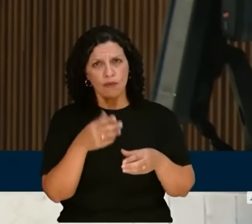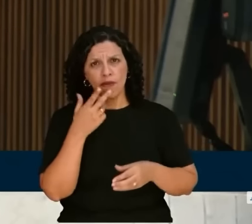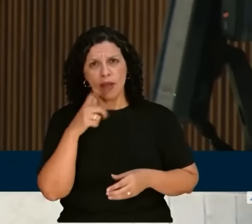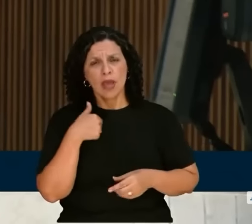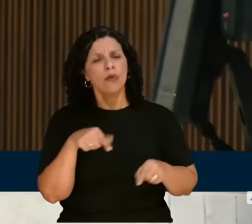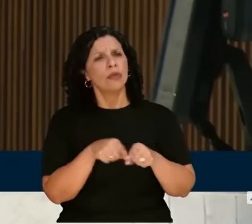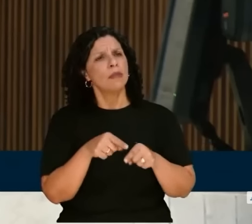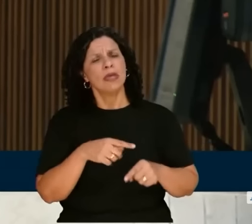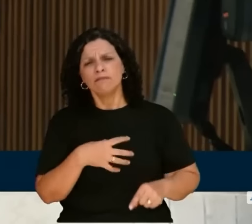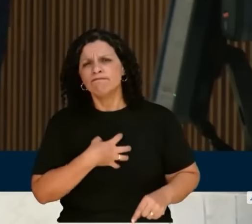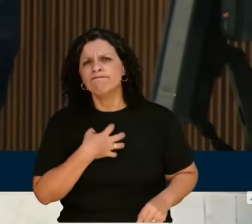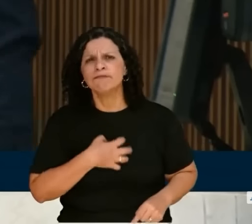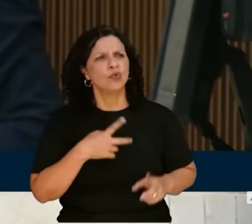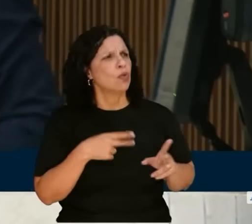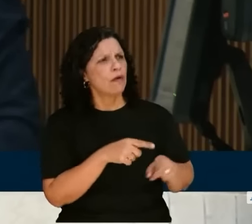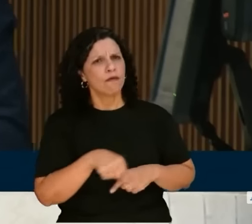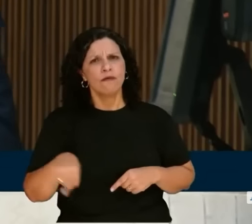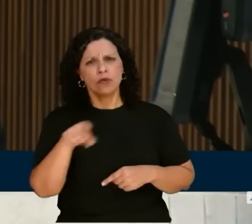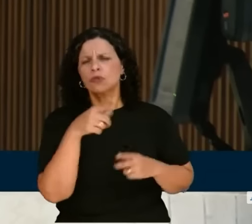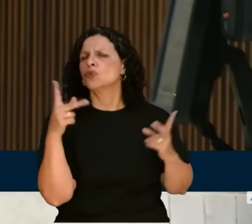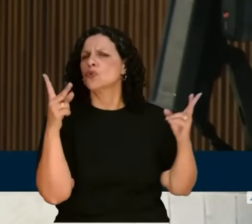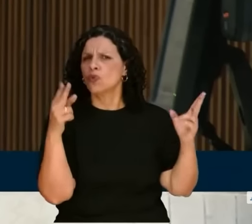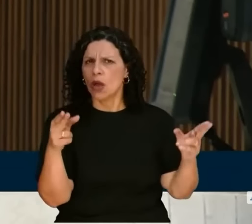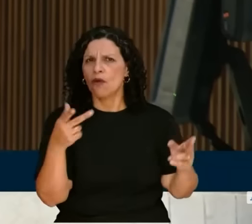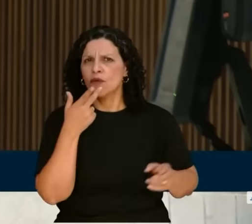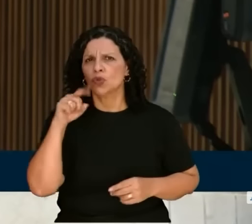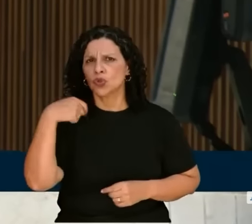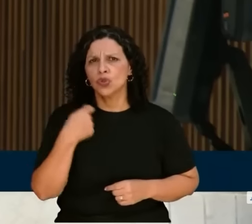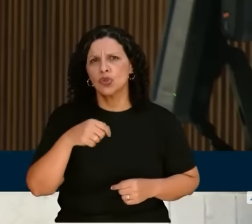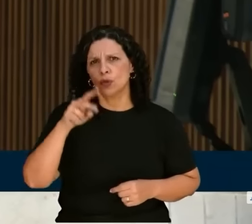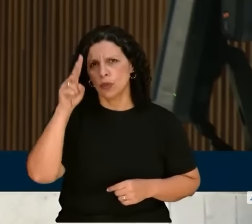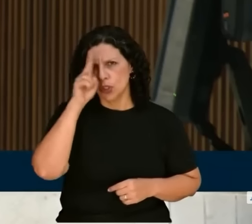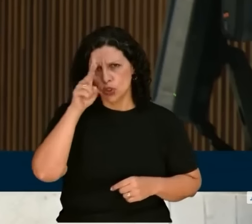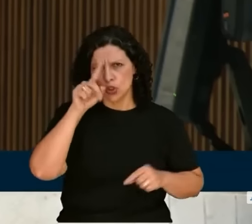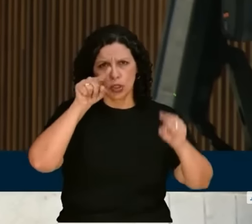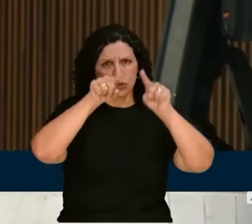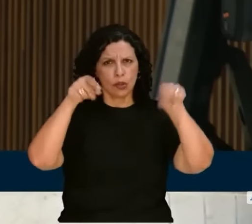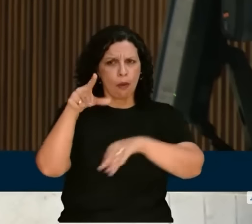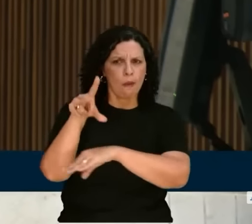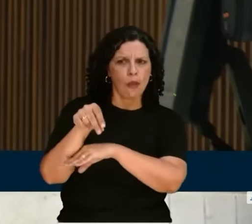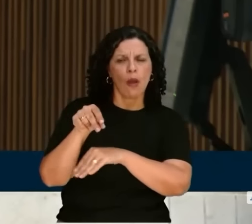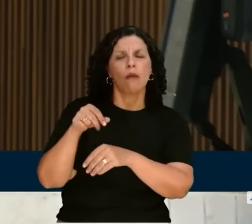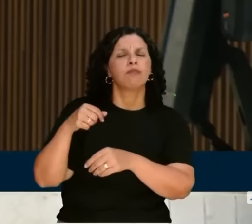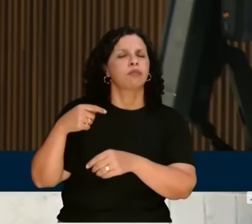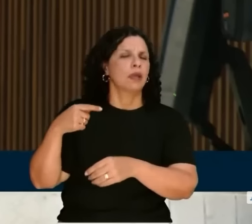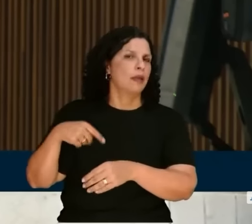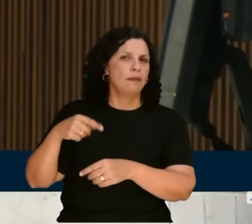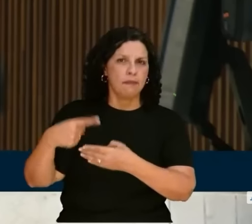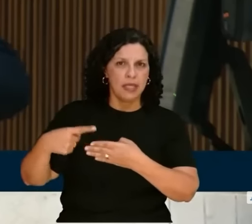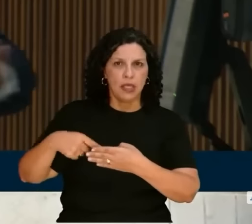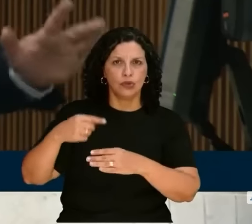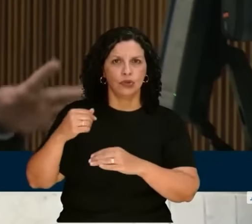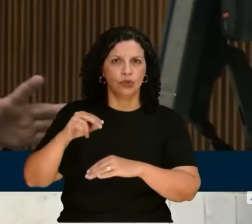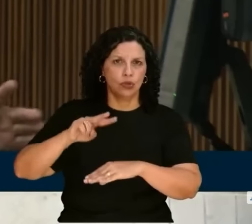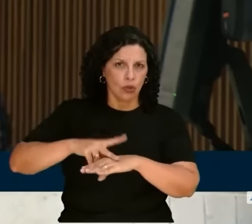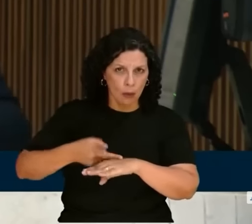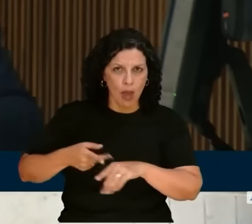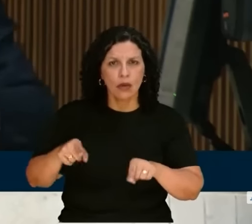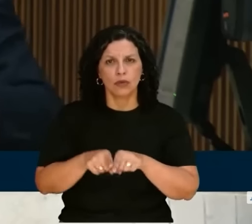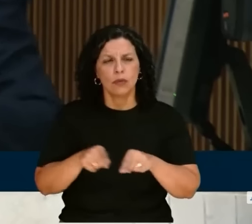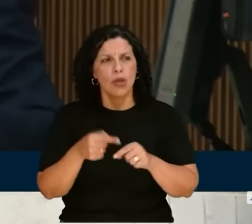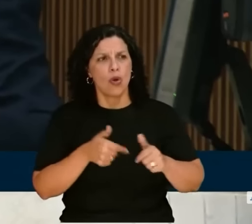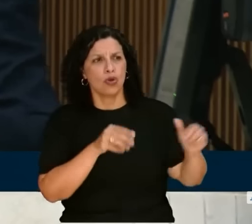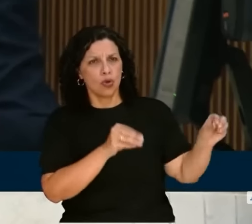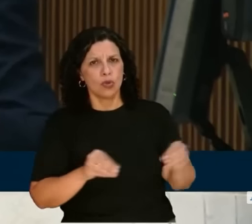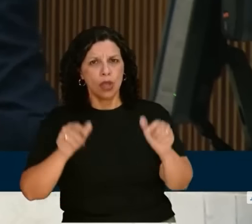a mesma indignação de Vossa Excelência. Contra essa história do pórtico, contra a mudança de local e contra outras lambanças que